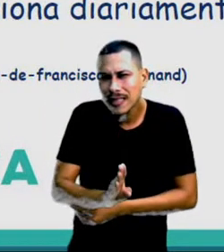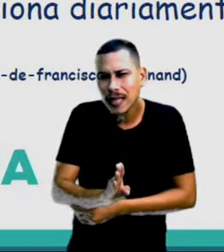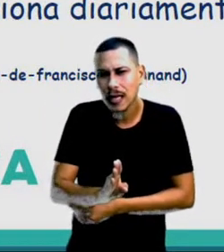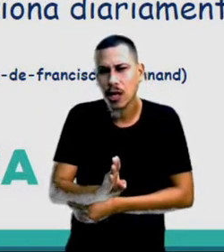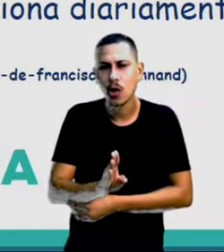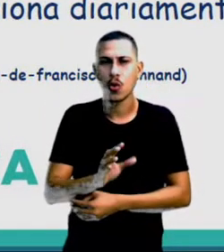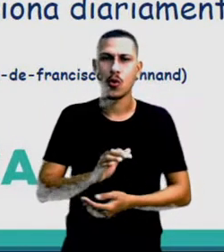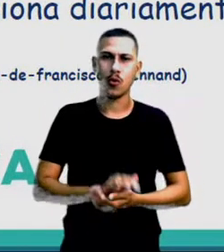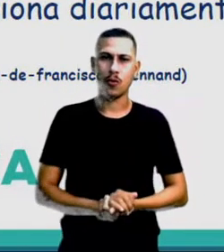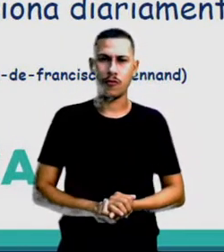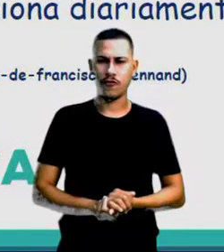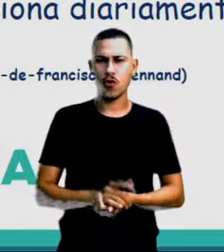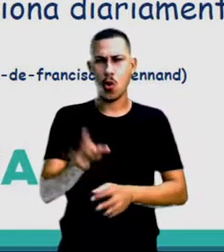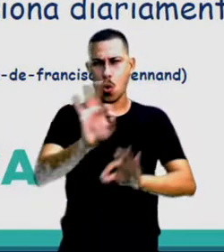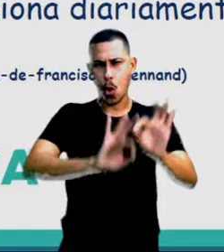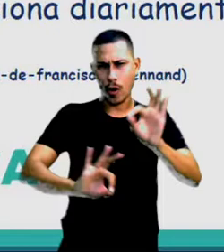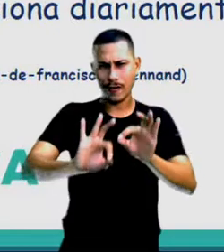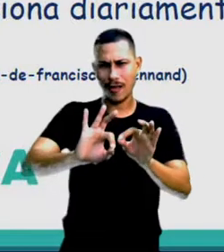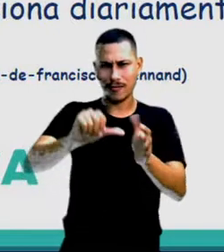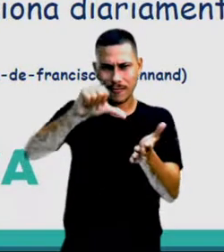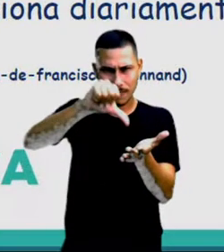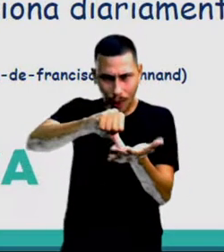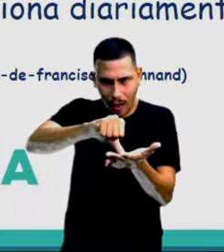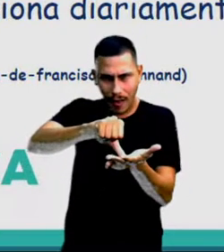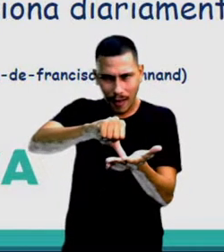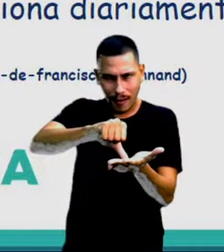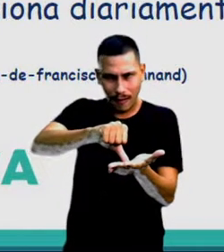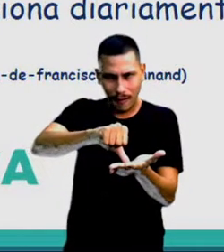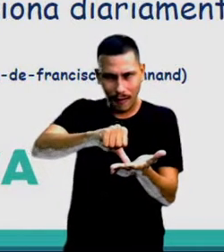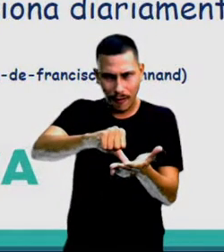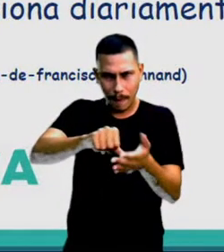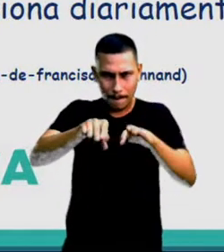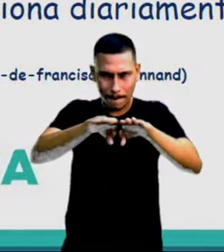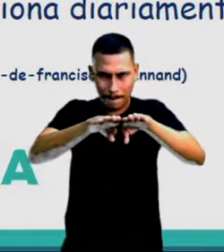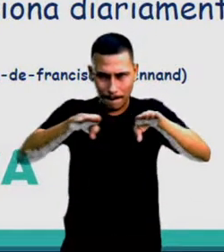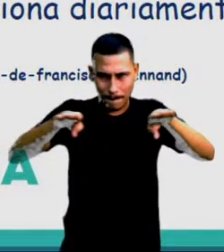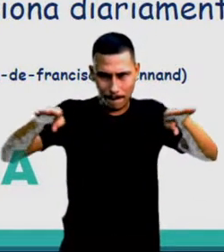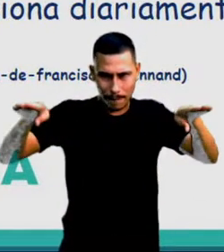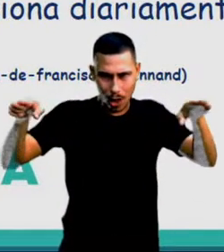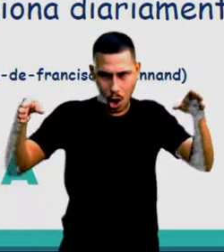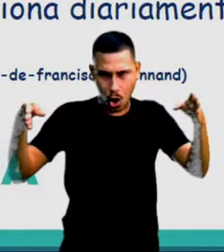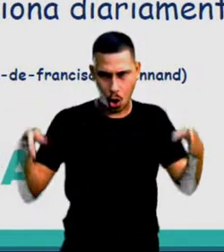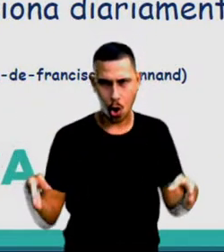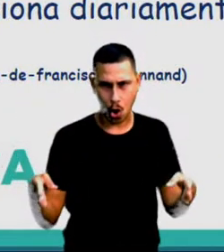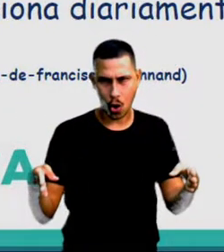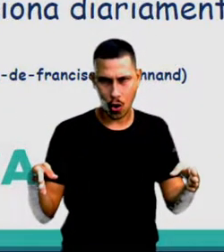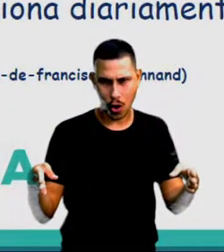Foi instalado sobre o mole do porto.